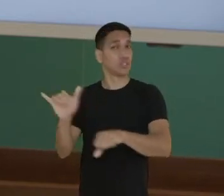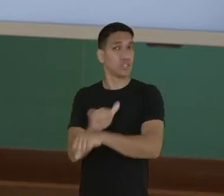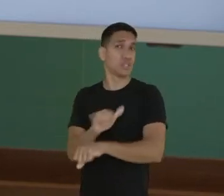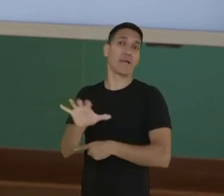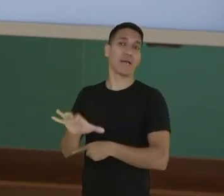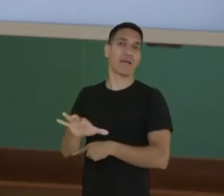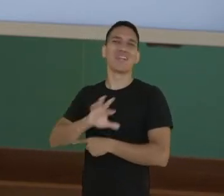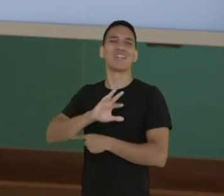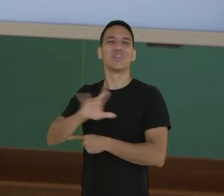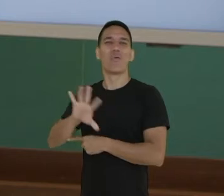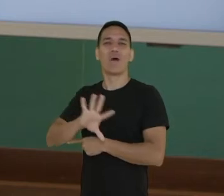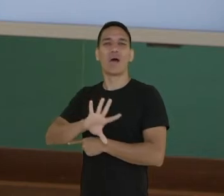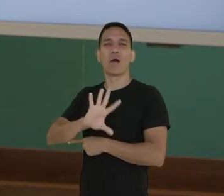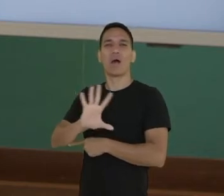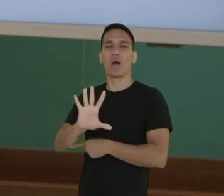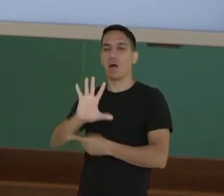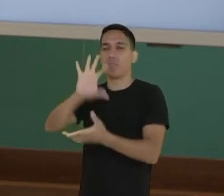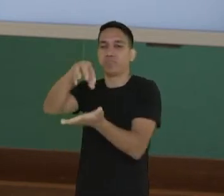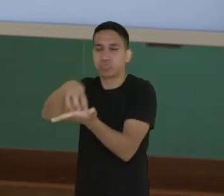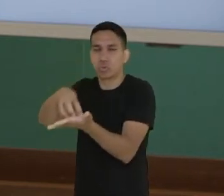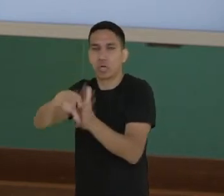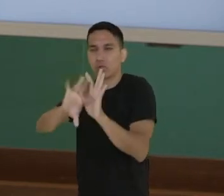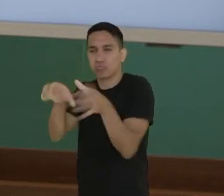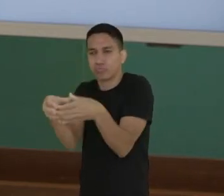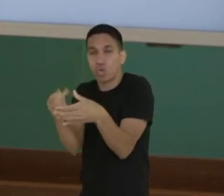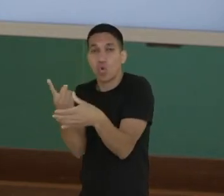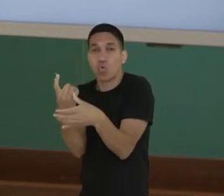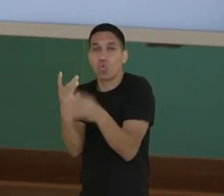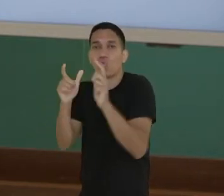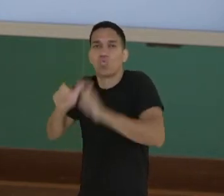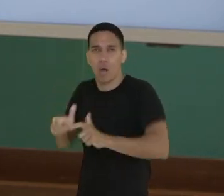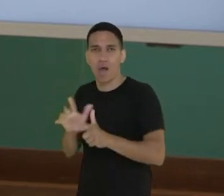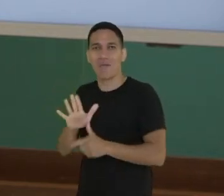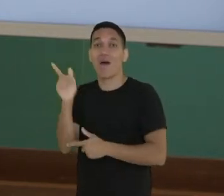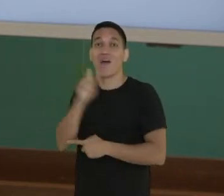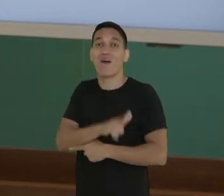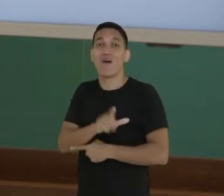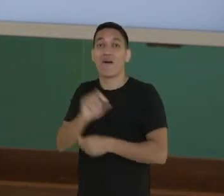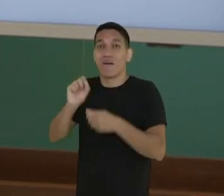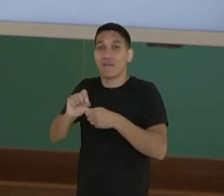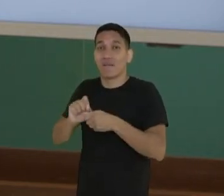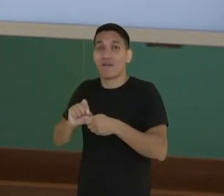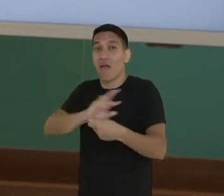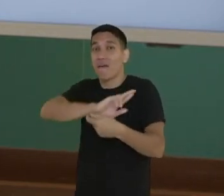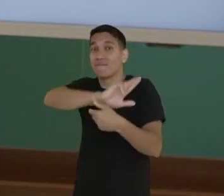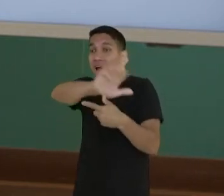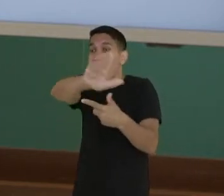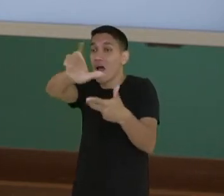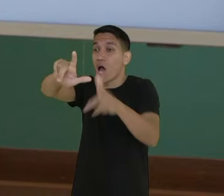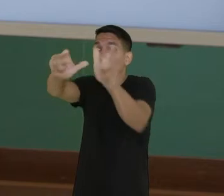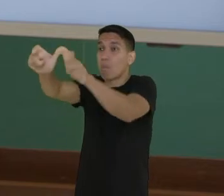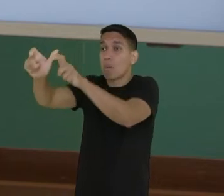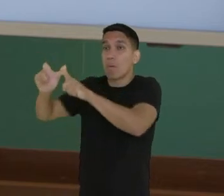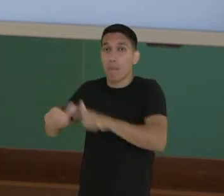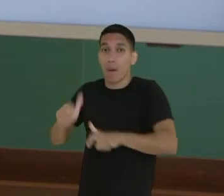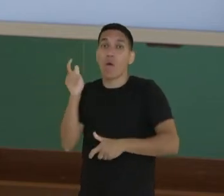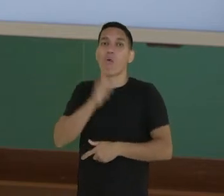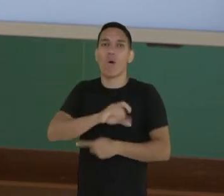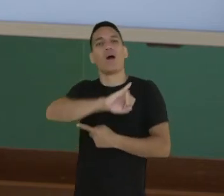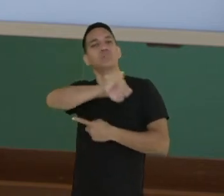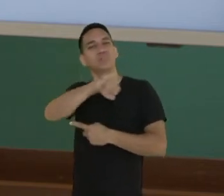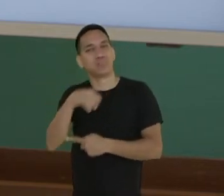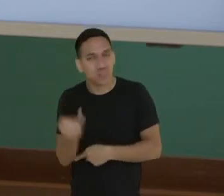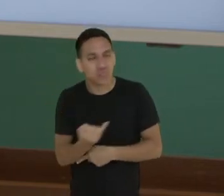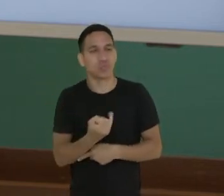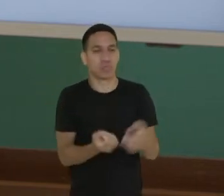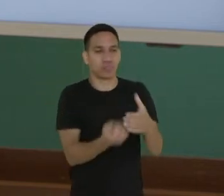você concentrar a energia em um único ponto, mas você conseguir fazer com que vários locais gerem essa energia e aproveitem